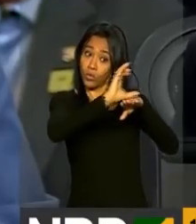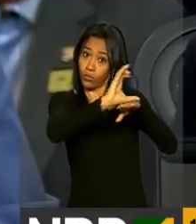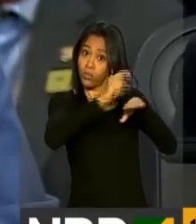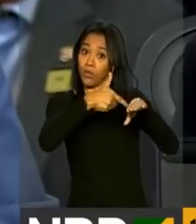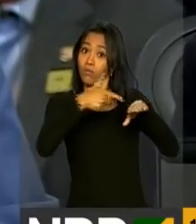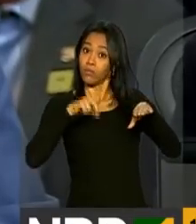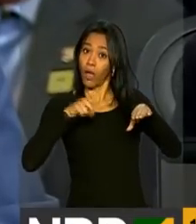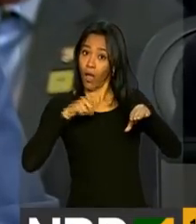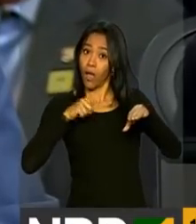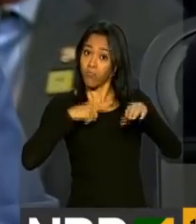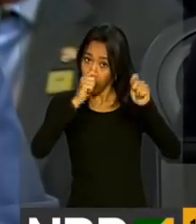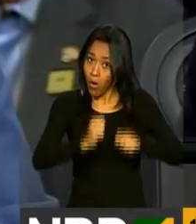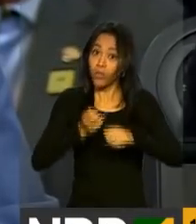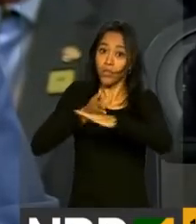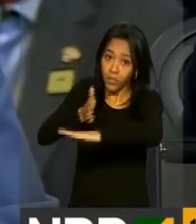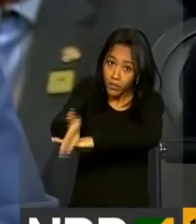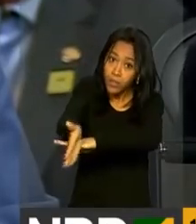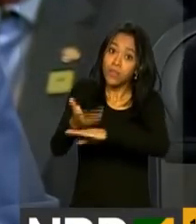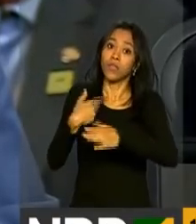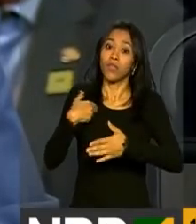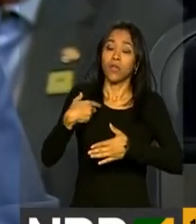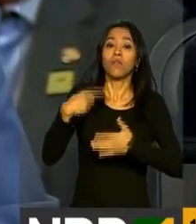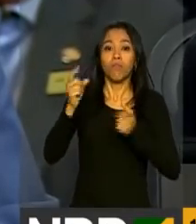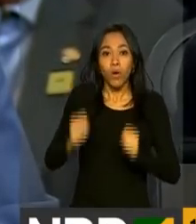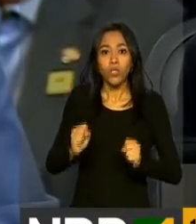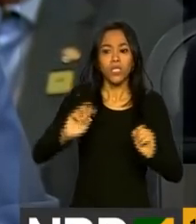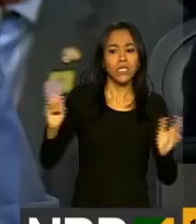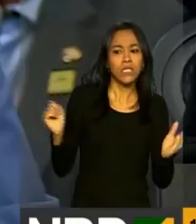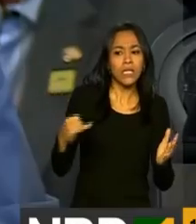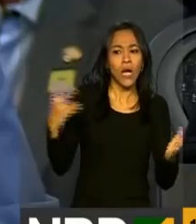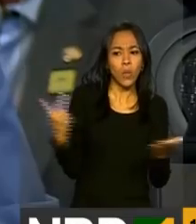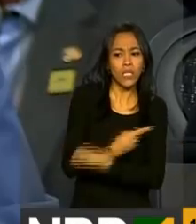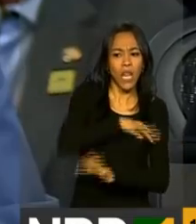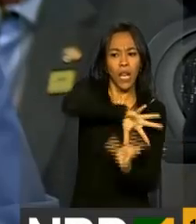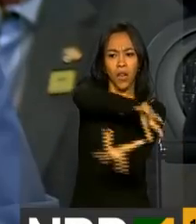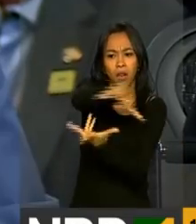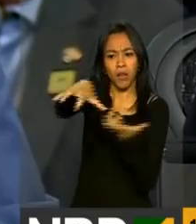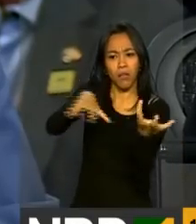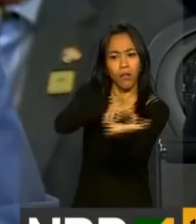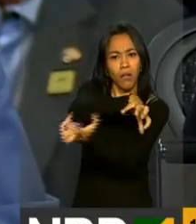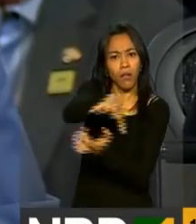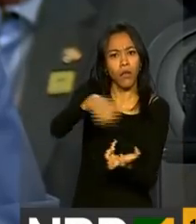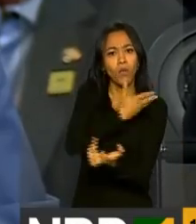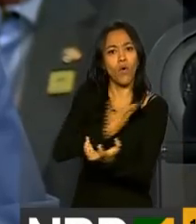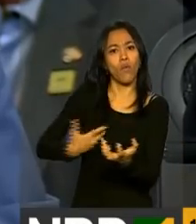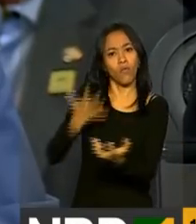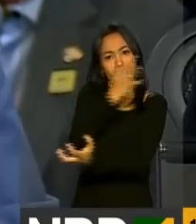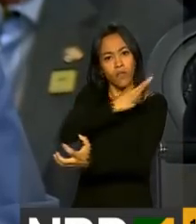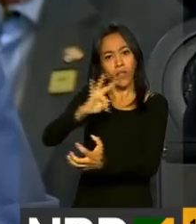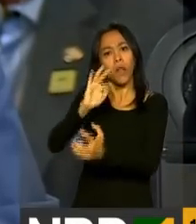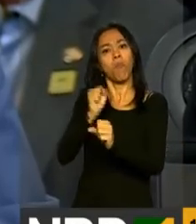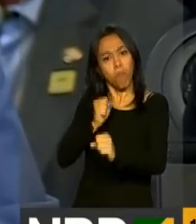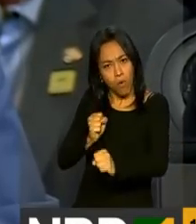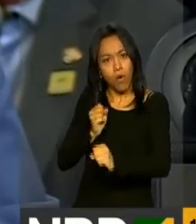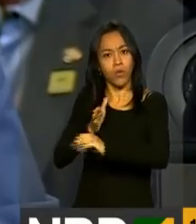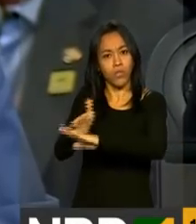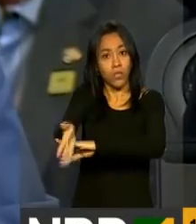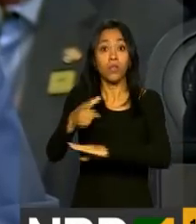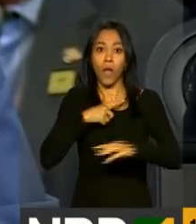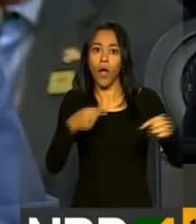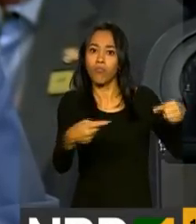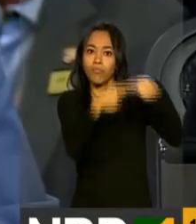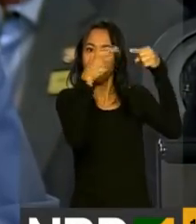a hipótese da intervenção está a defesa do estado de sítio são medidas constitucionalmente é previstas